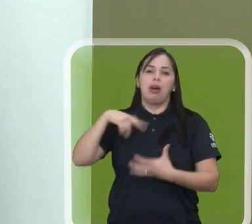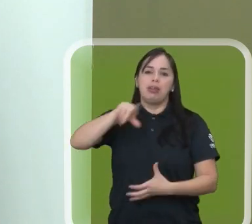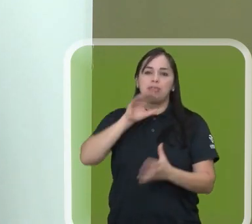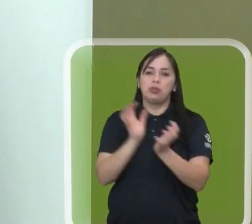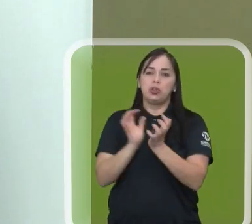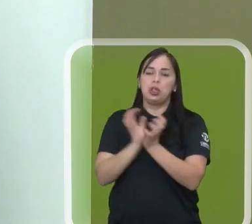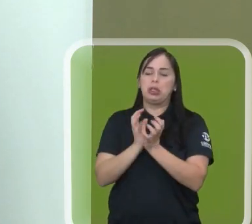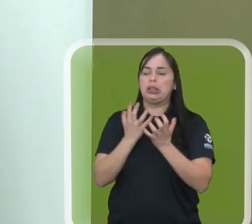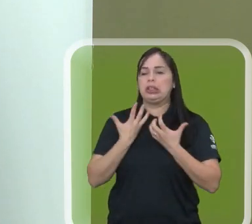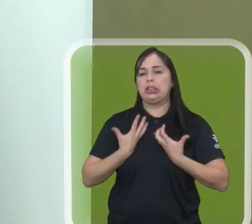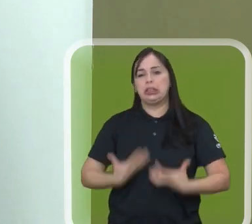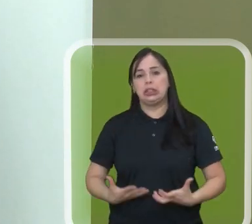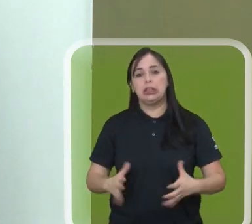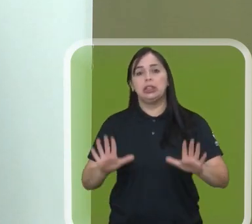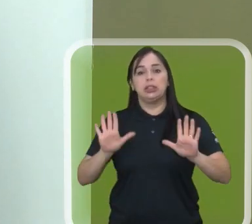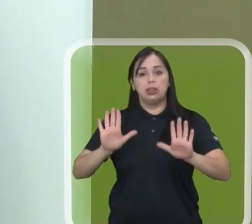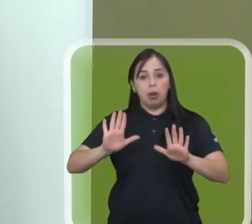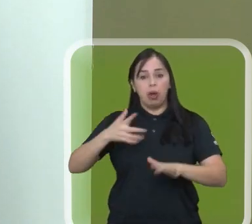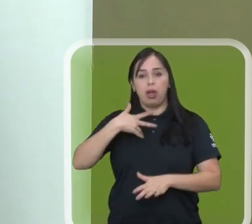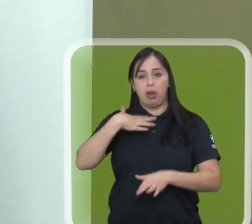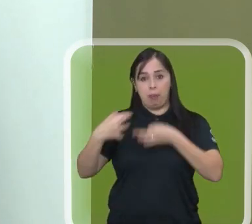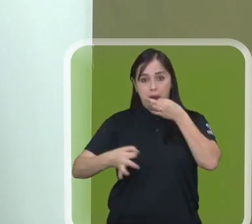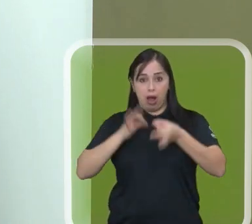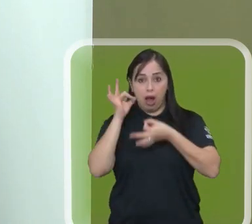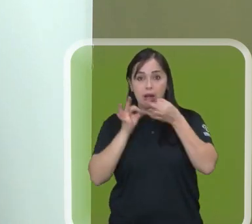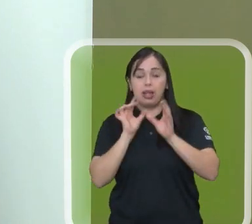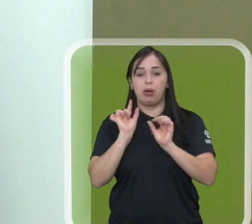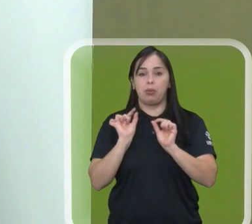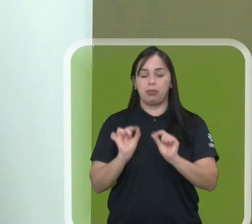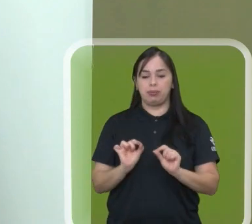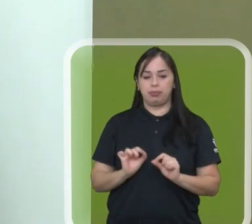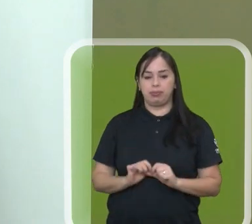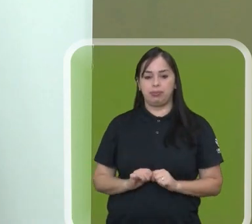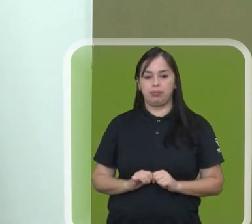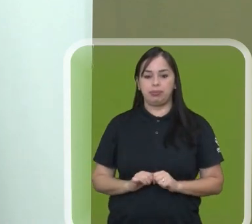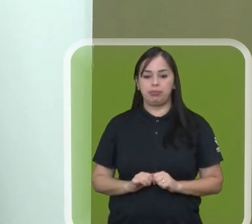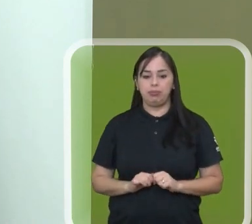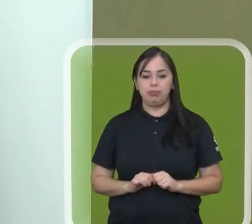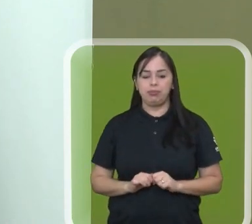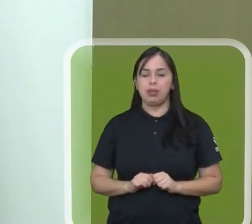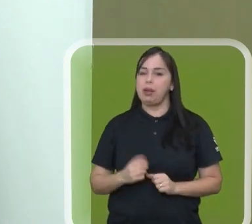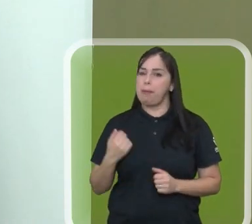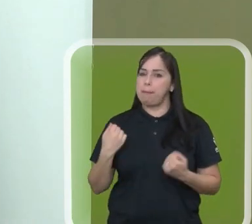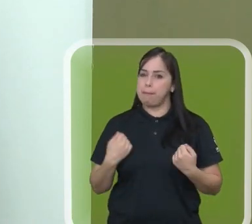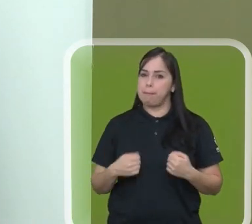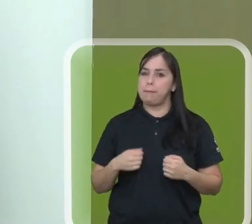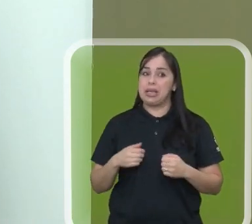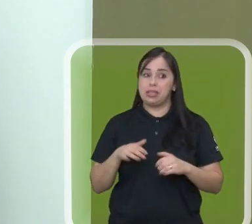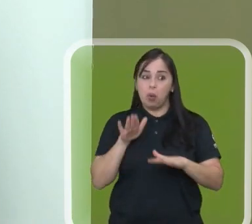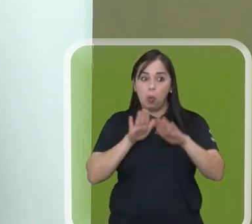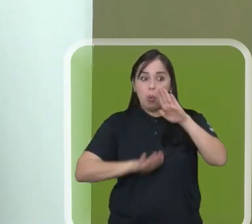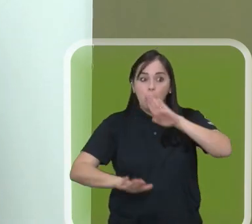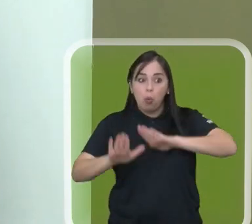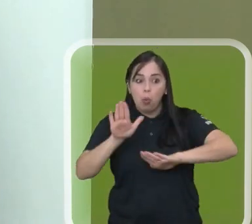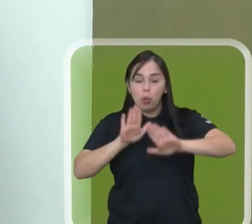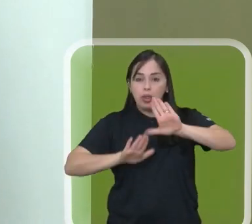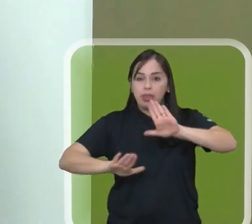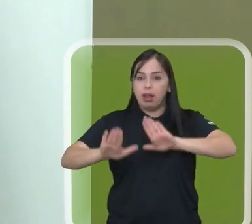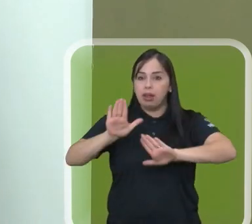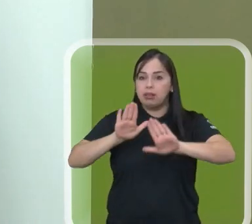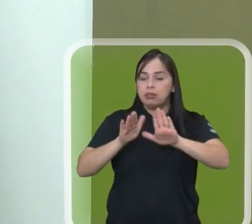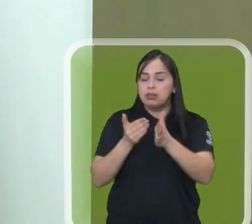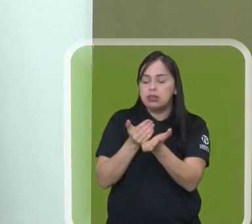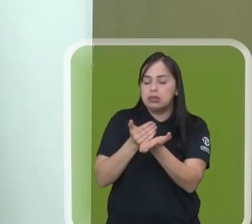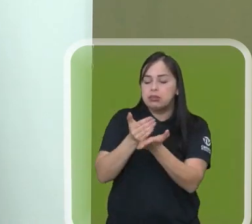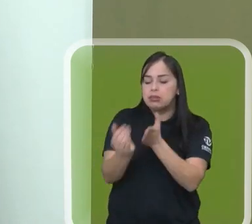né? E eu acho que o seguinte, Vieira, tem que ter muito cuidado na montagem do elenco, mas muito